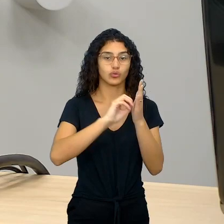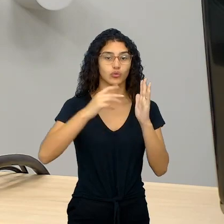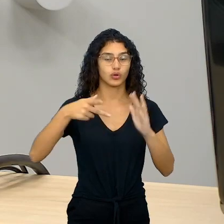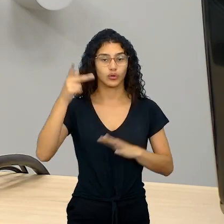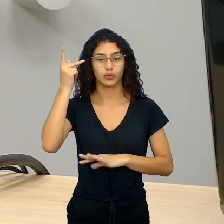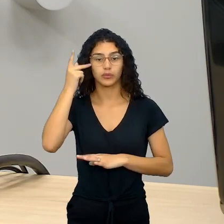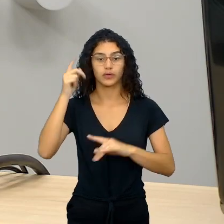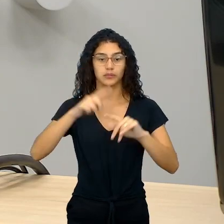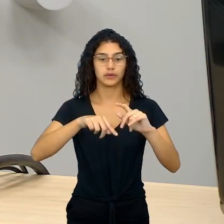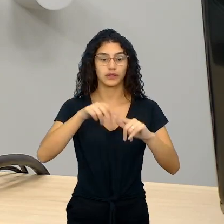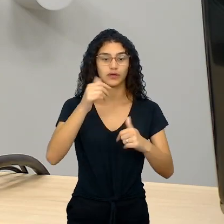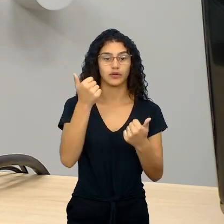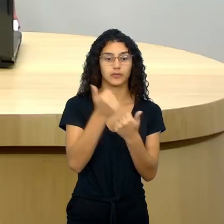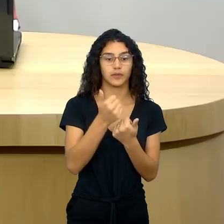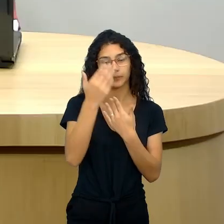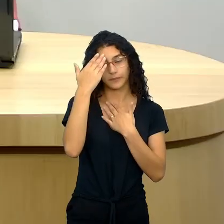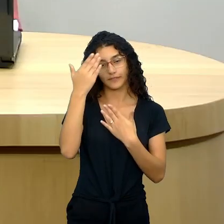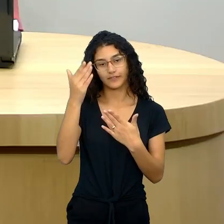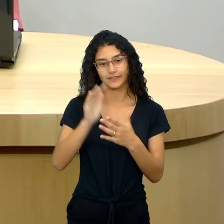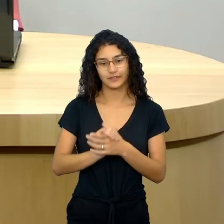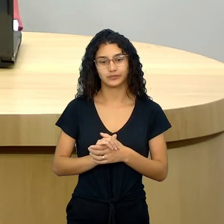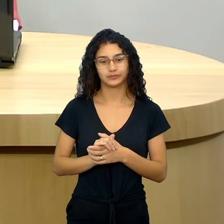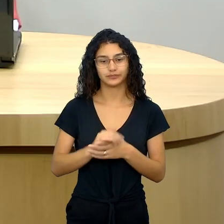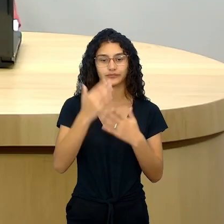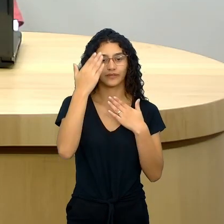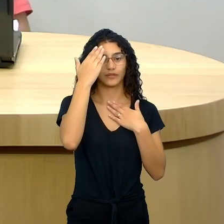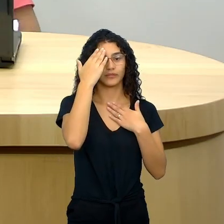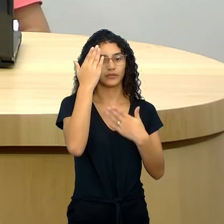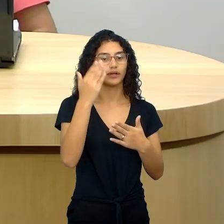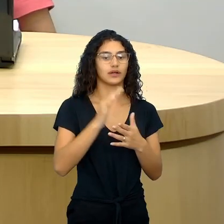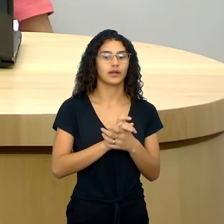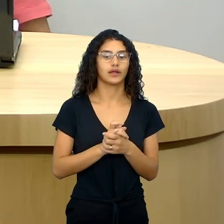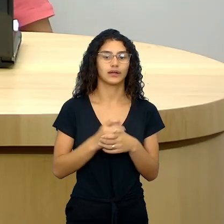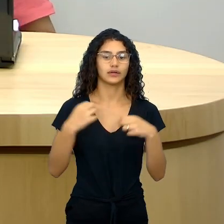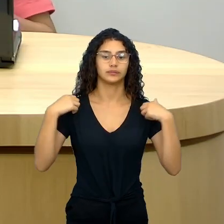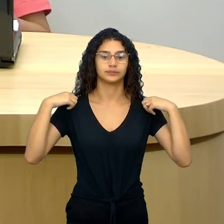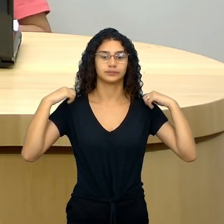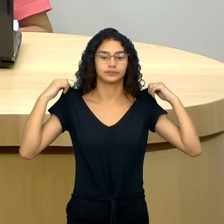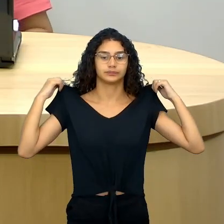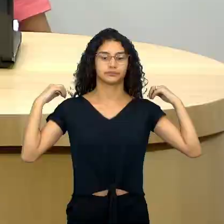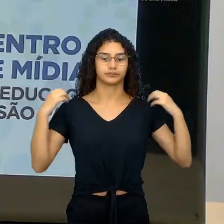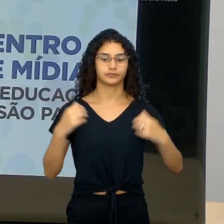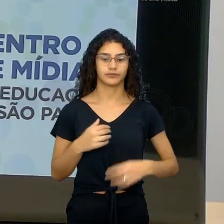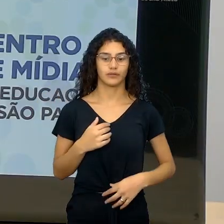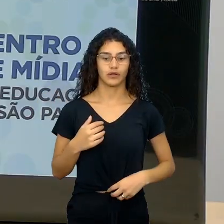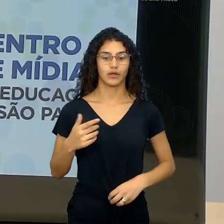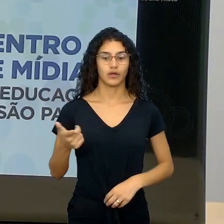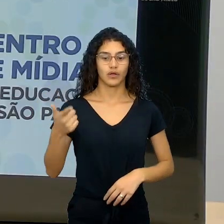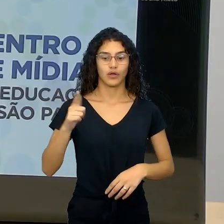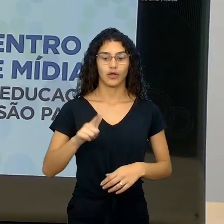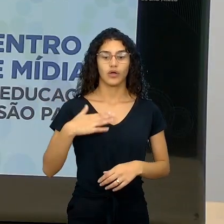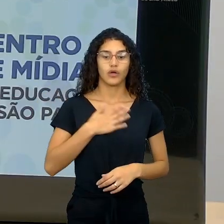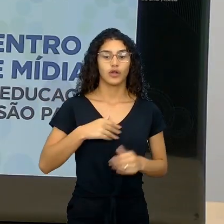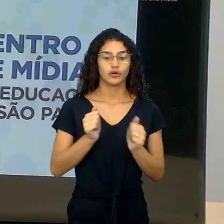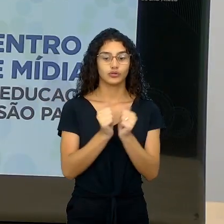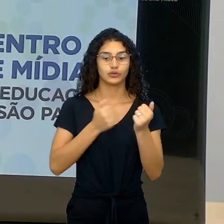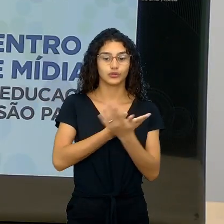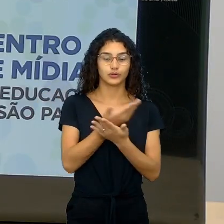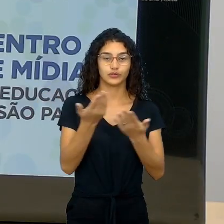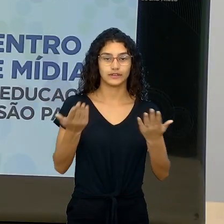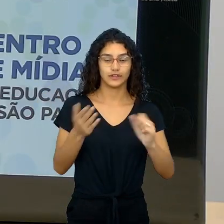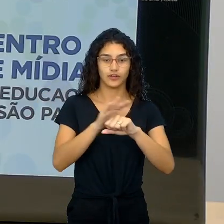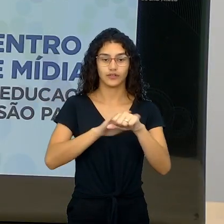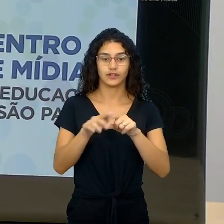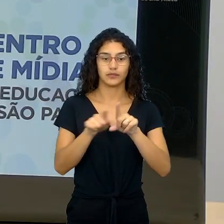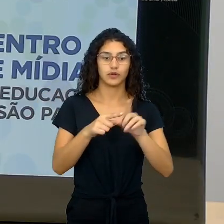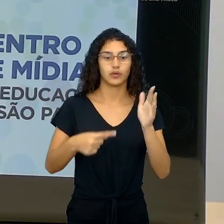o material de apoio. Bem-vinda, Milene. Obrigada, Gi. Mais uma vez é um prazer estar aqui falando com vocês, né,